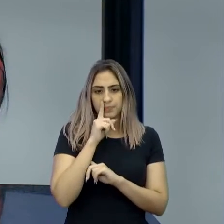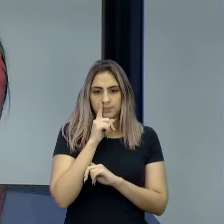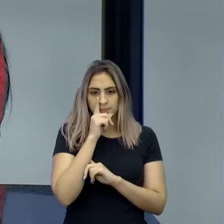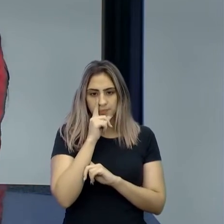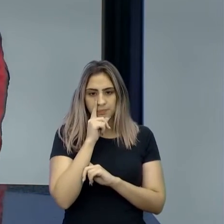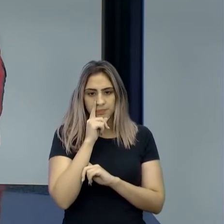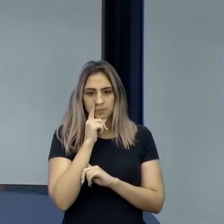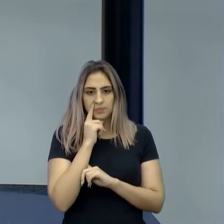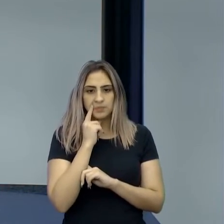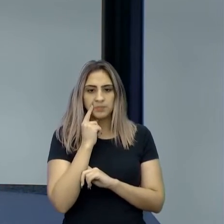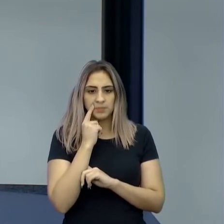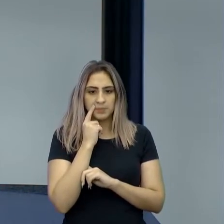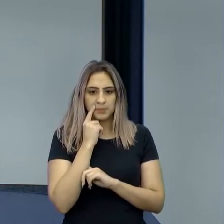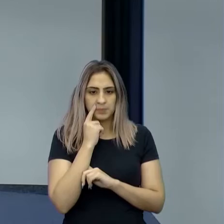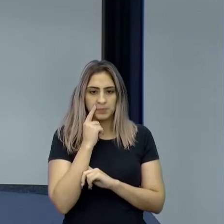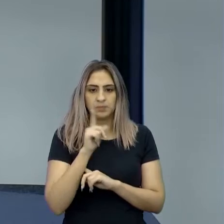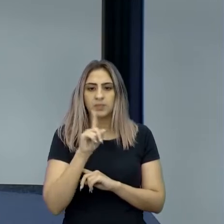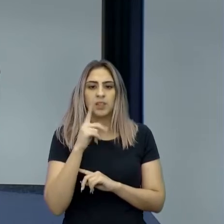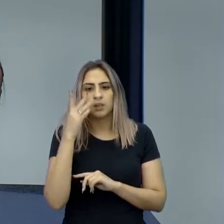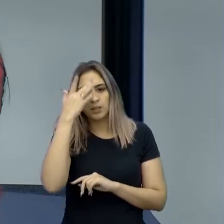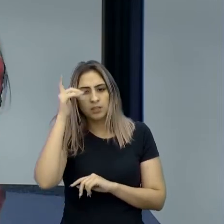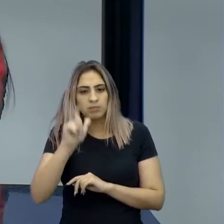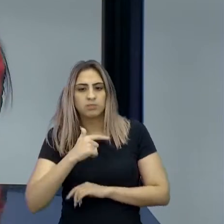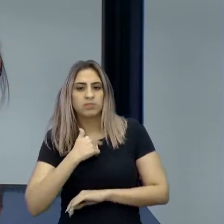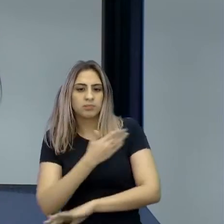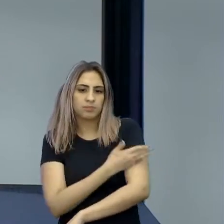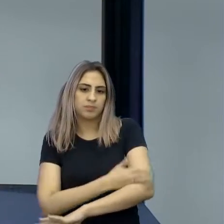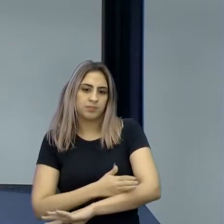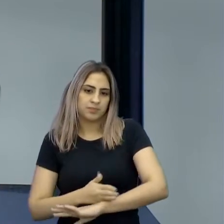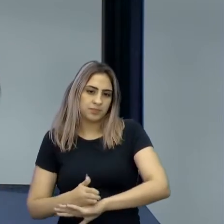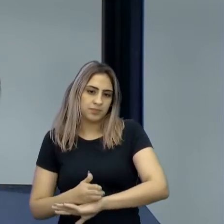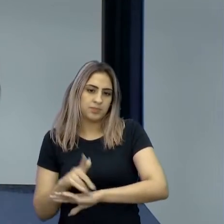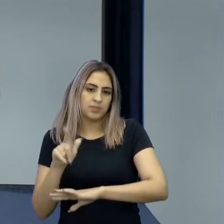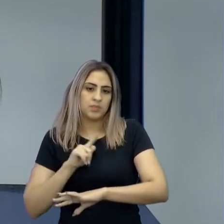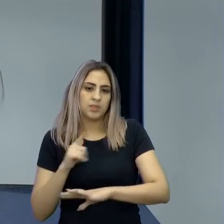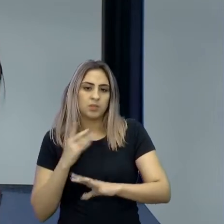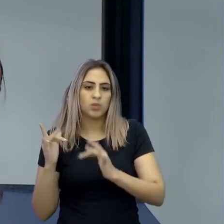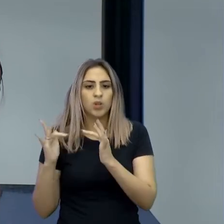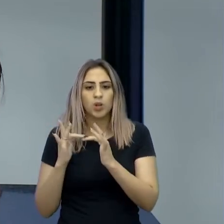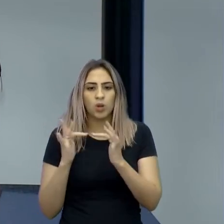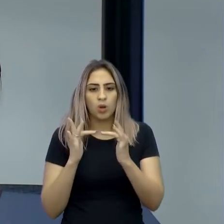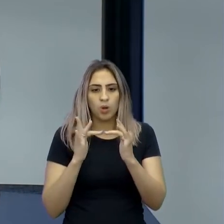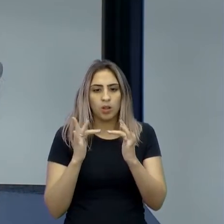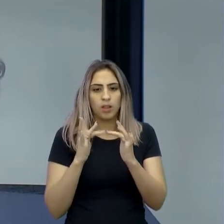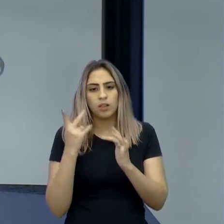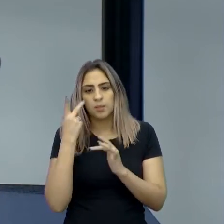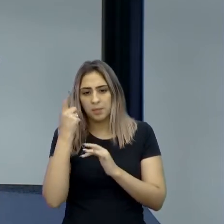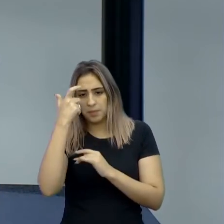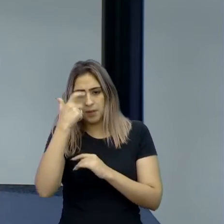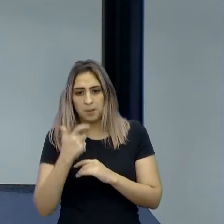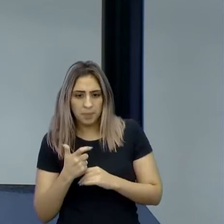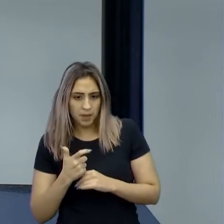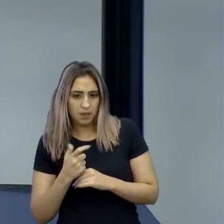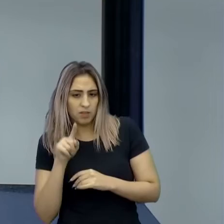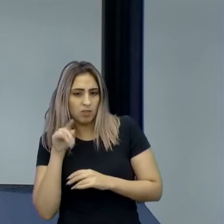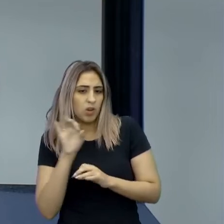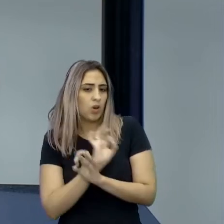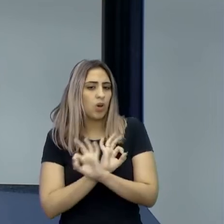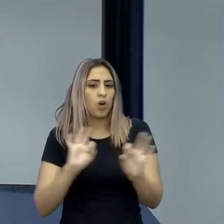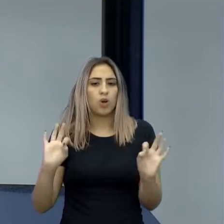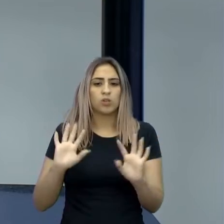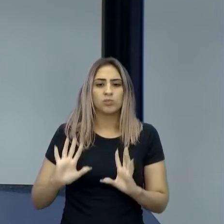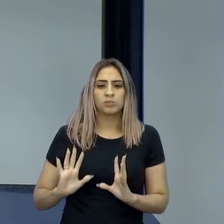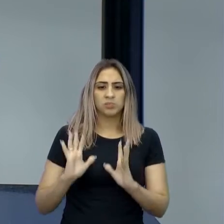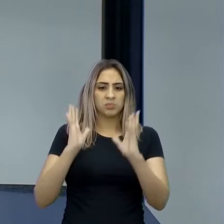Beck. Não era alguém que eu estava acostumada a ler, ou eu tive tanto contato assim. Para mim, foi um ótimo exemplo